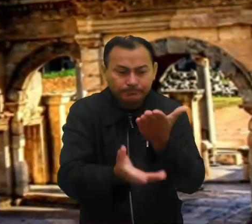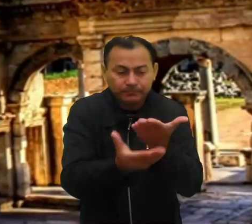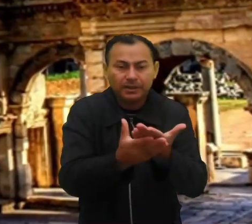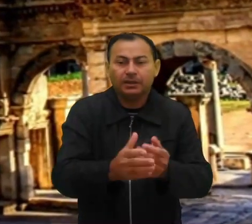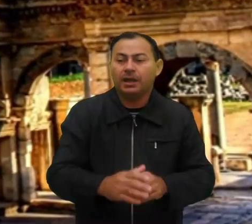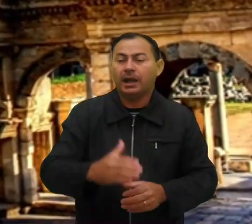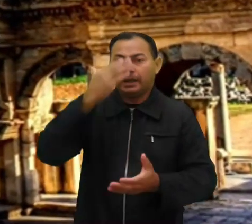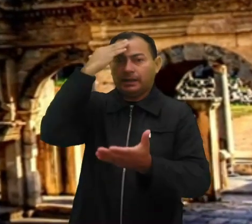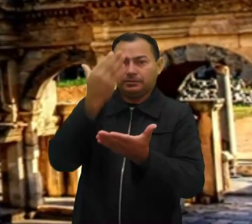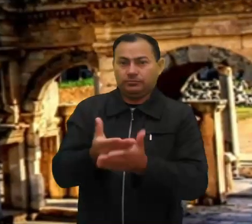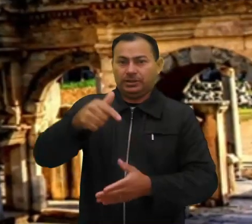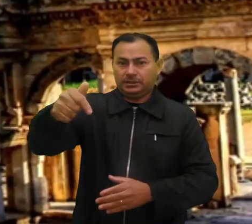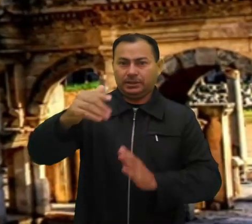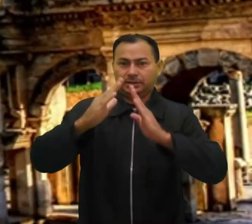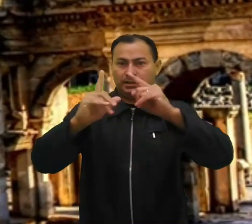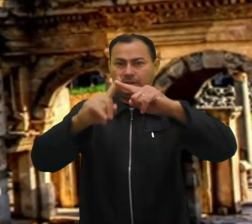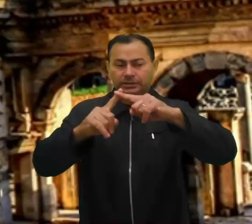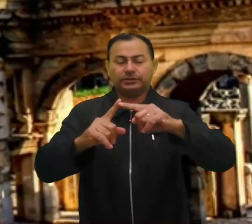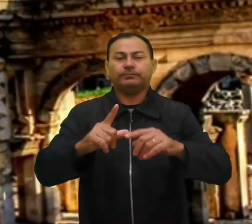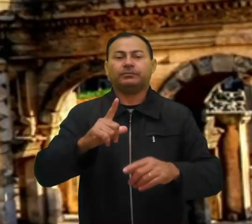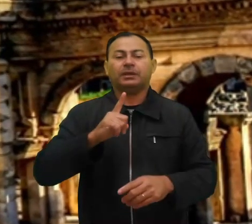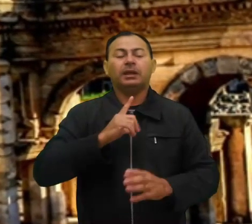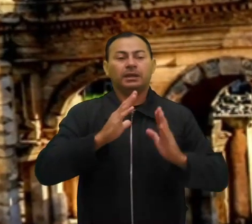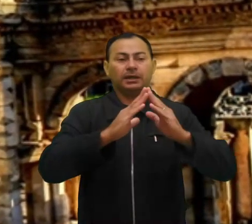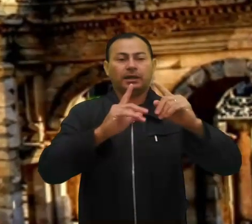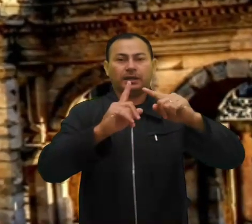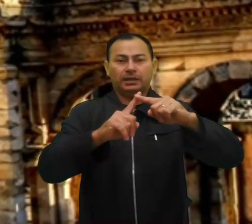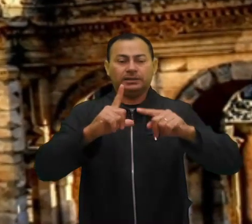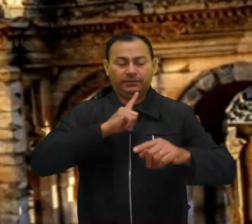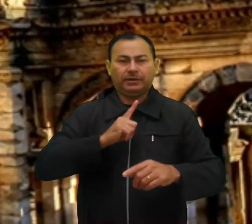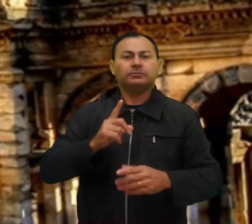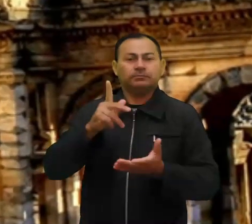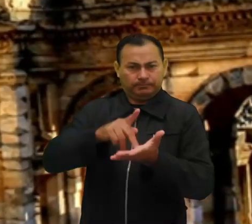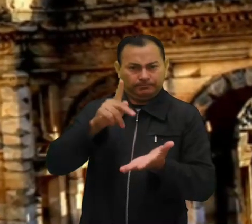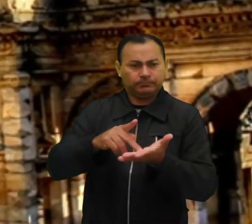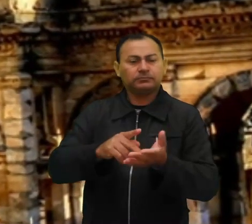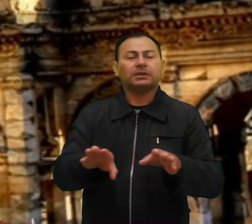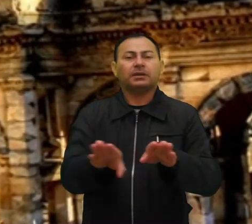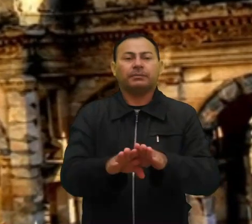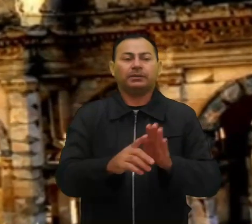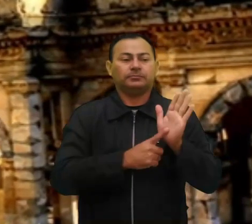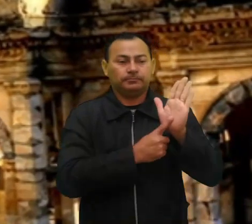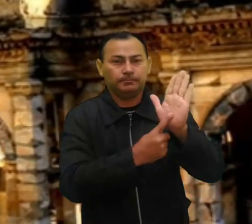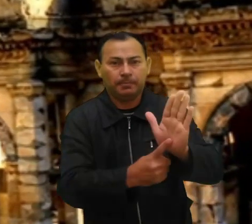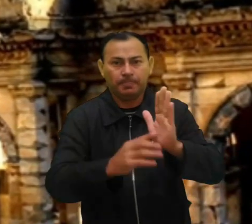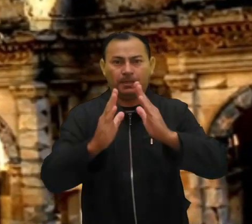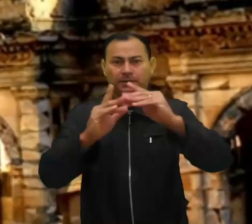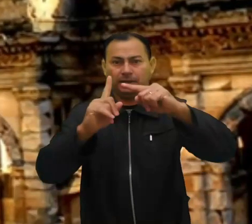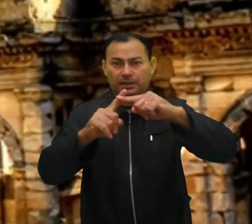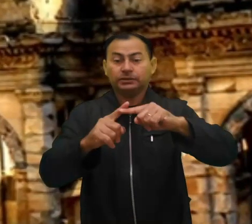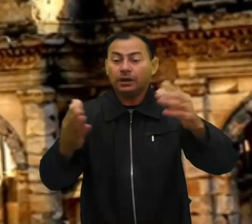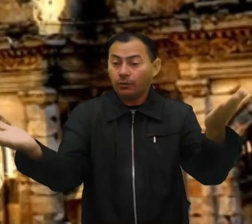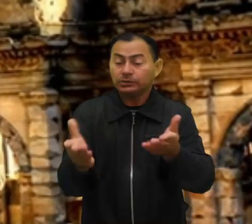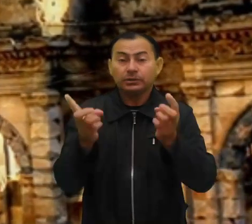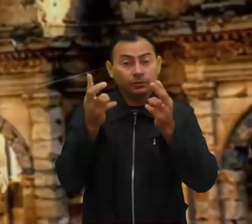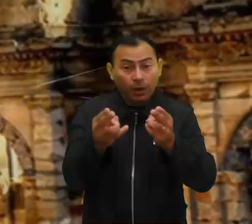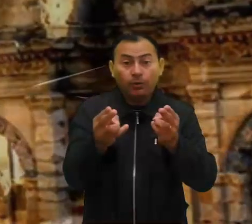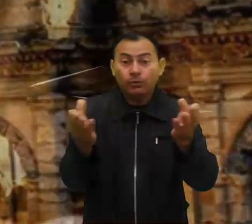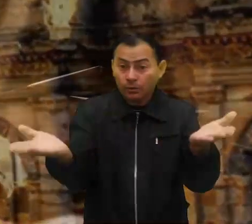7 igrejas, além de serem igrejas que existiram realmente, são também um retrato da igreja